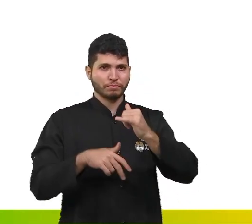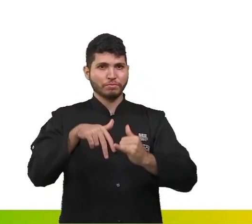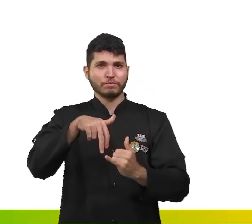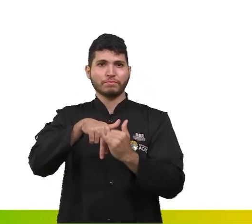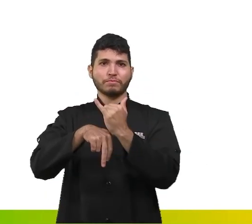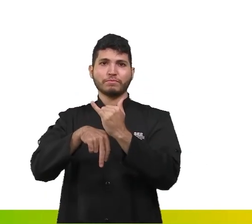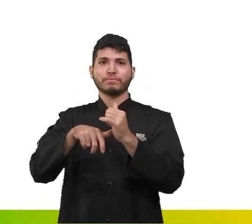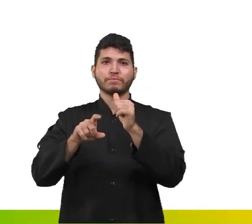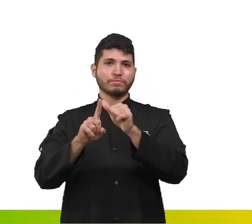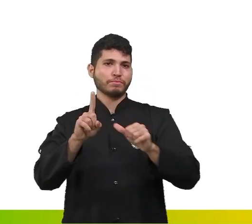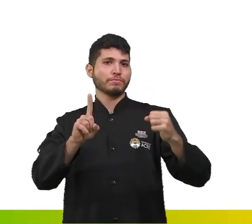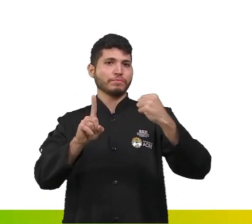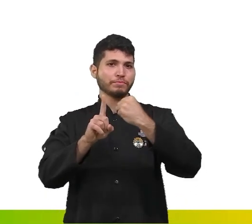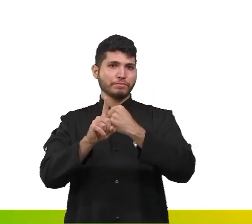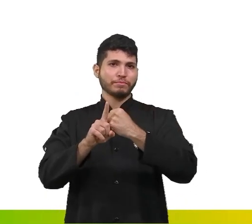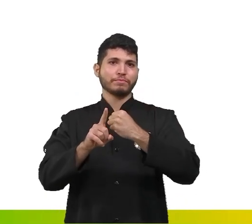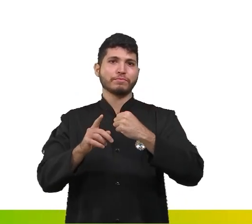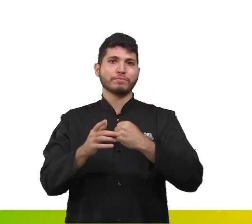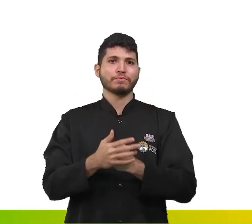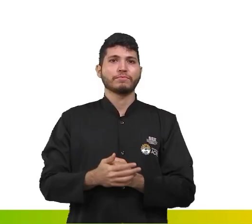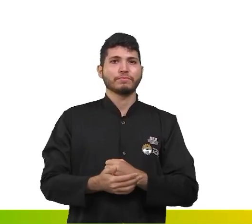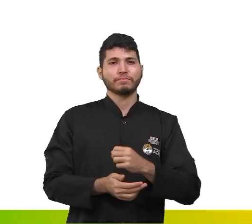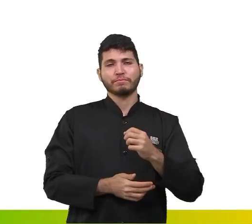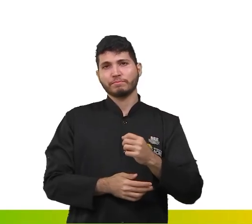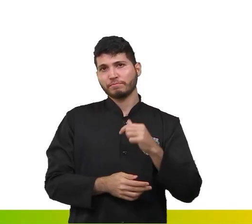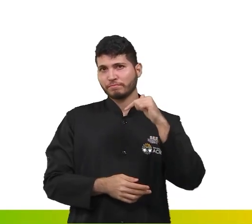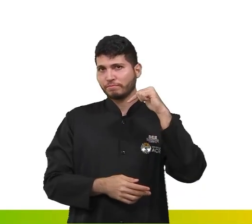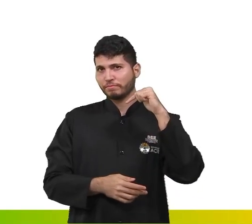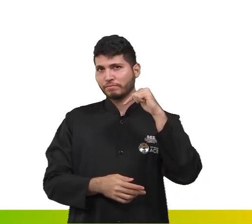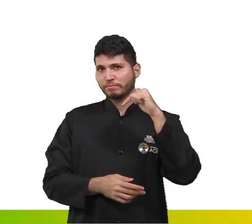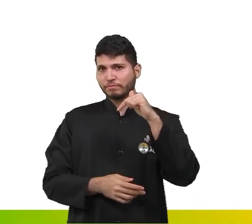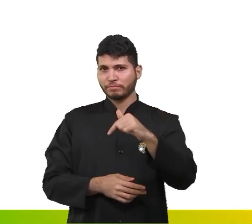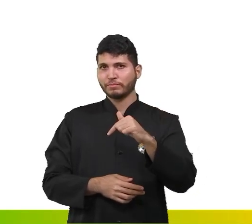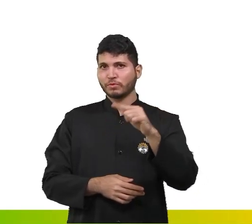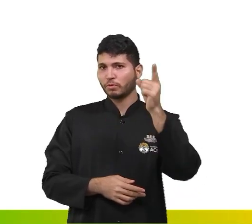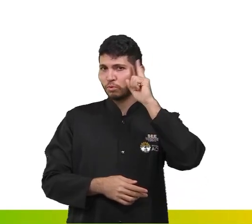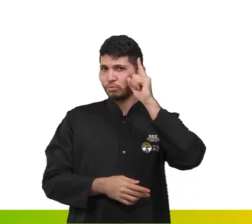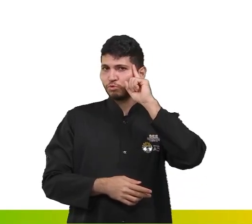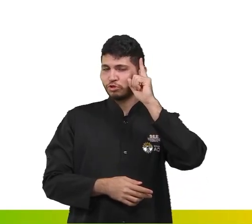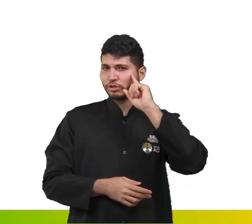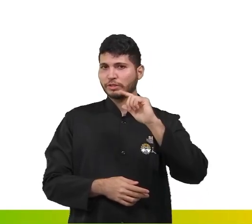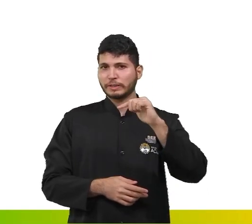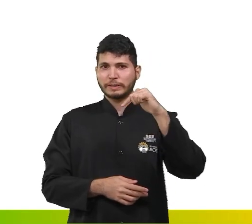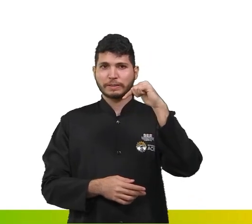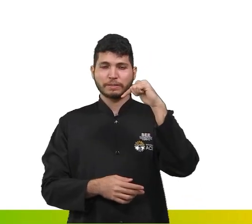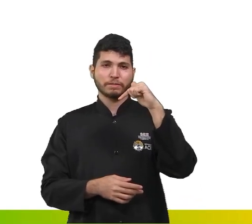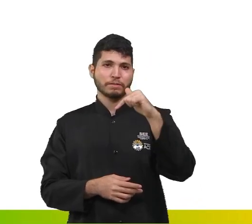feminicídio por dia em 7 estados brasileiros em 2022.